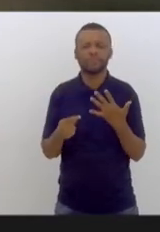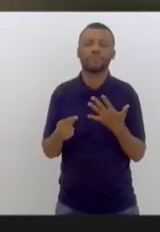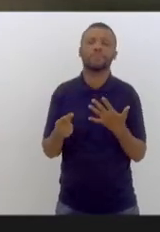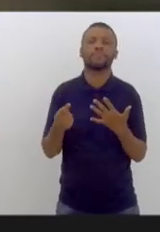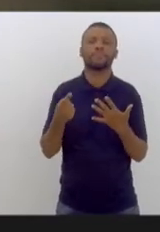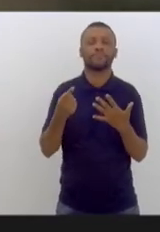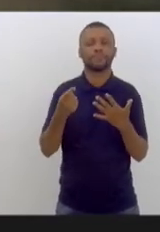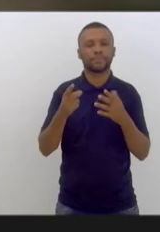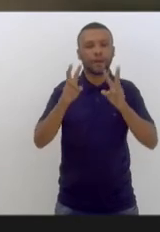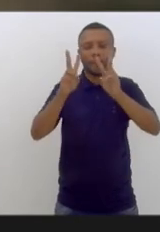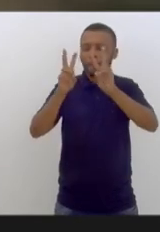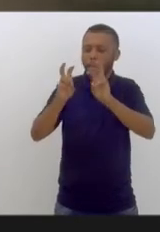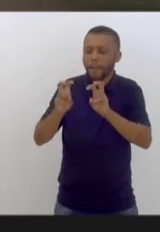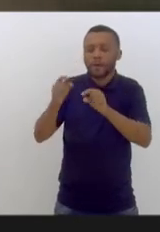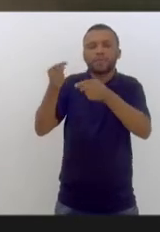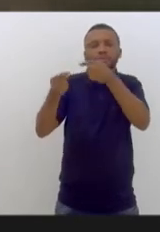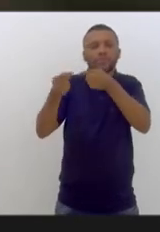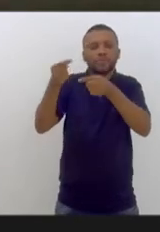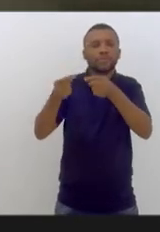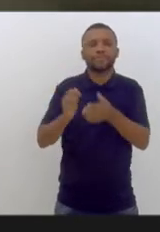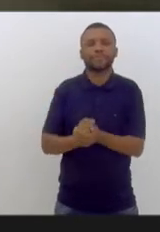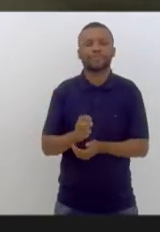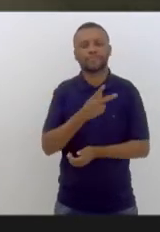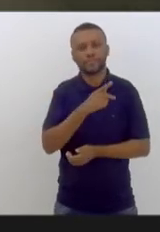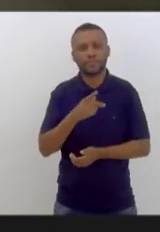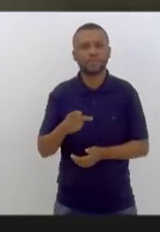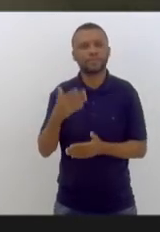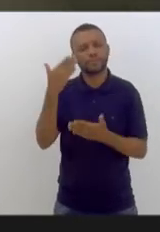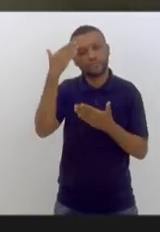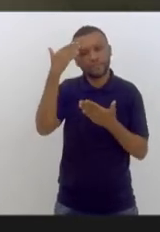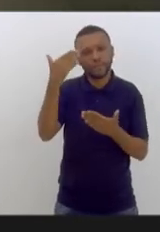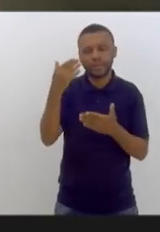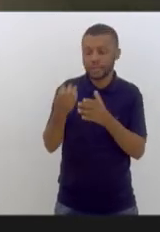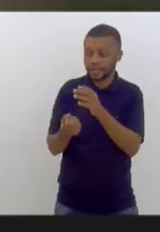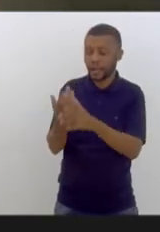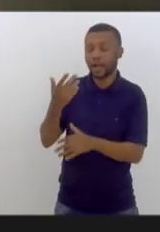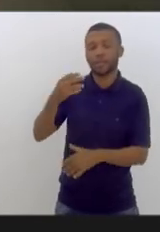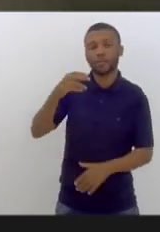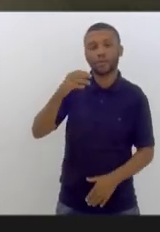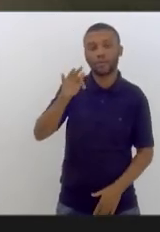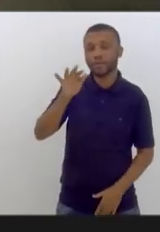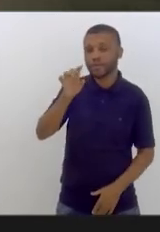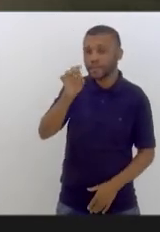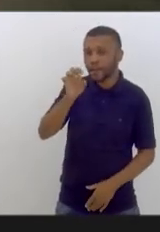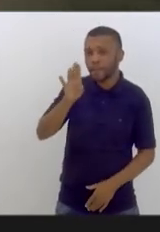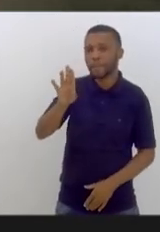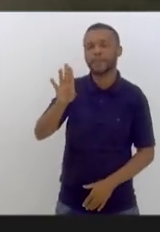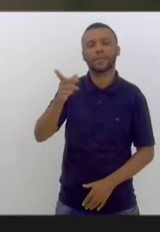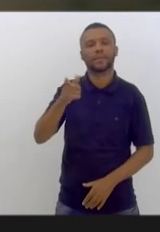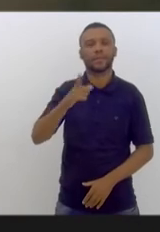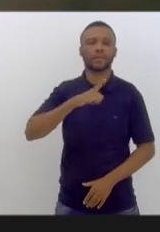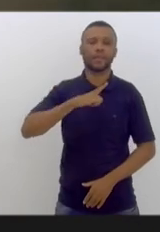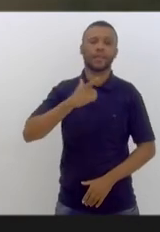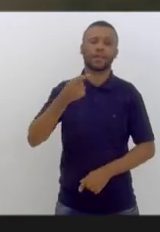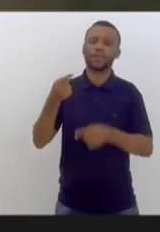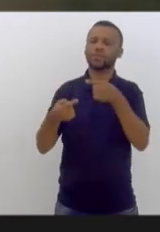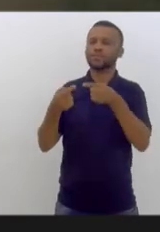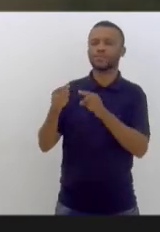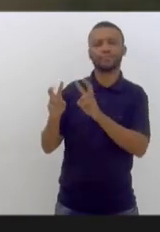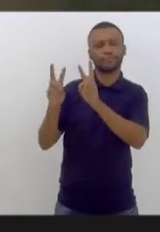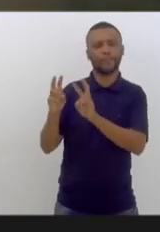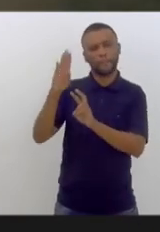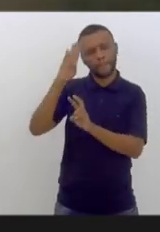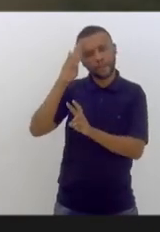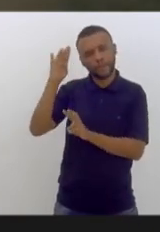casa. Bom dia, presidente, obrigado pela oportunidade. Eu acho que não vou repetir muito das coisas,